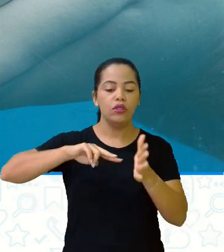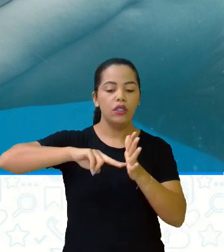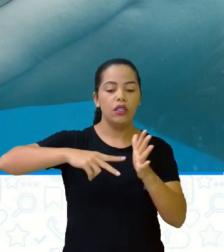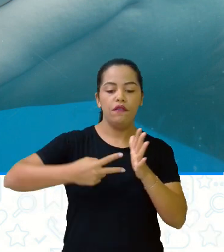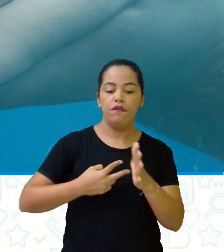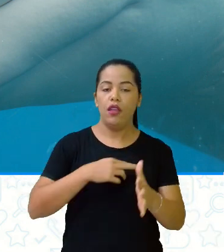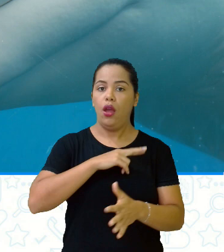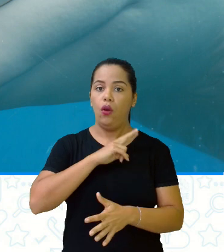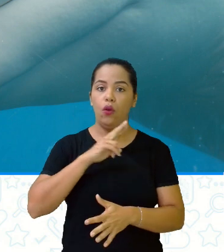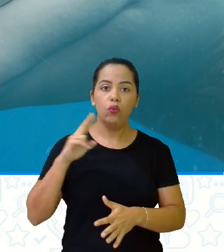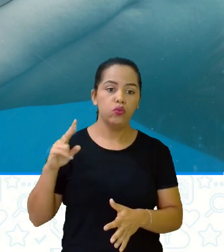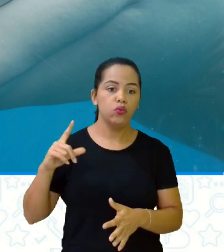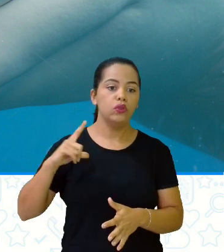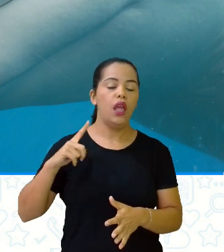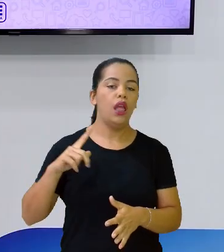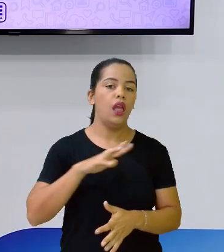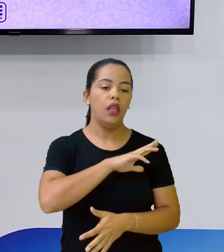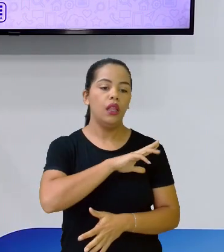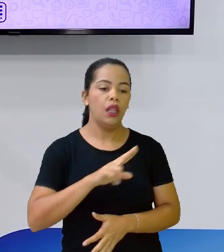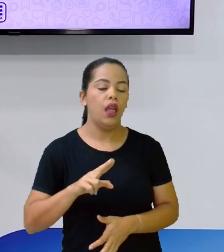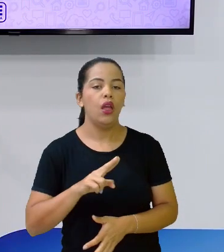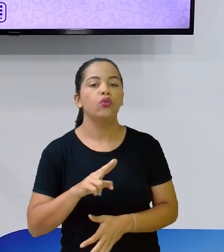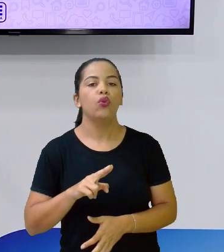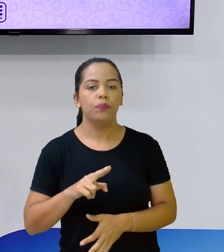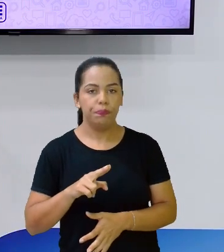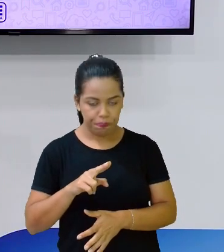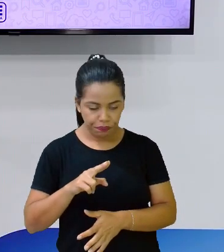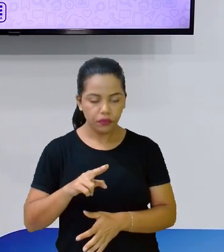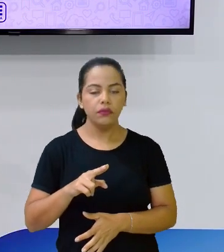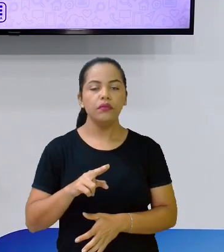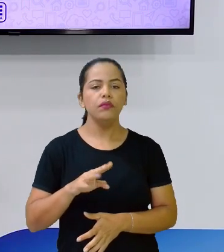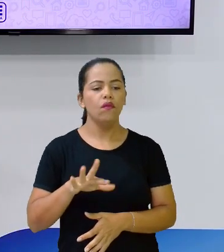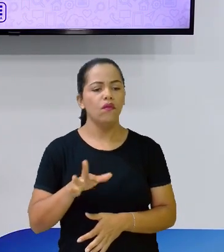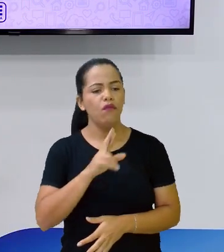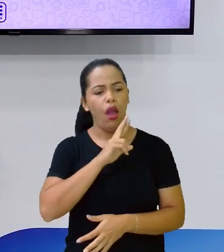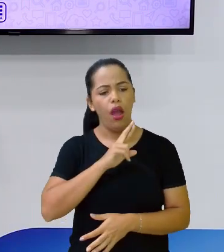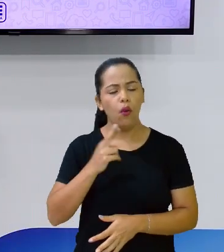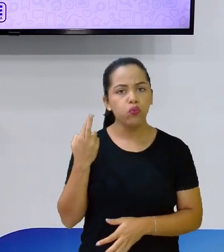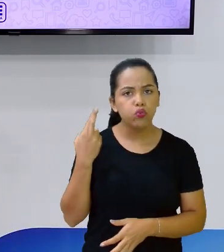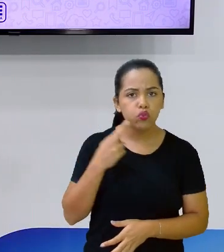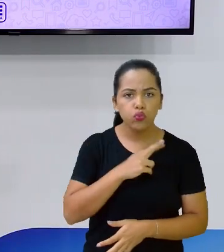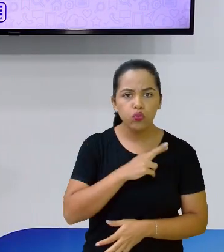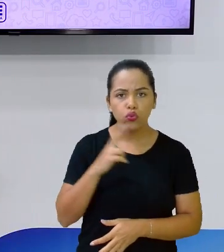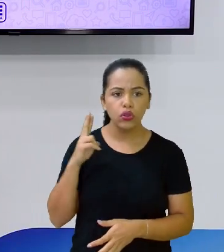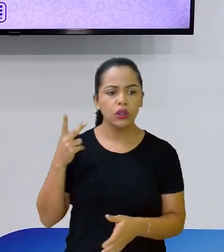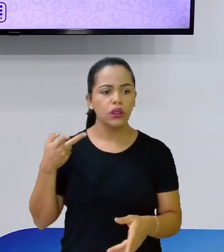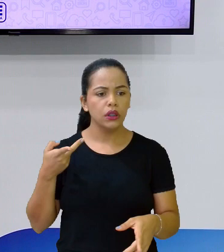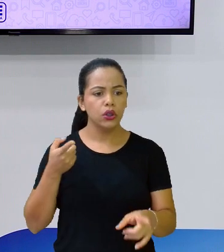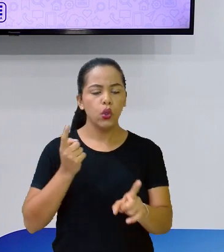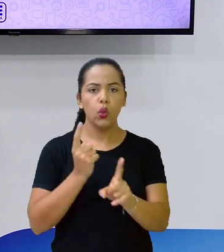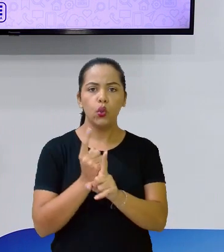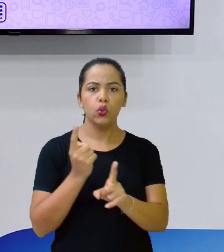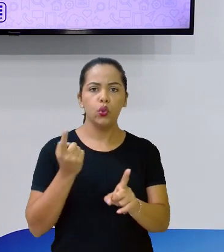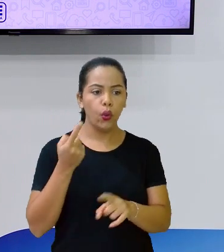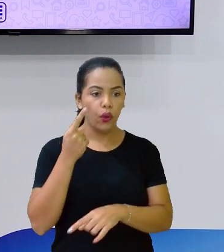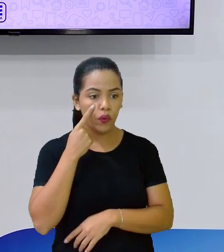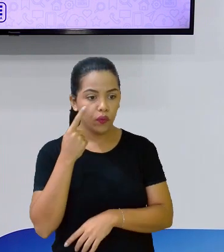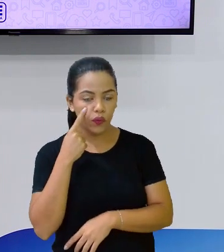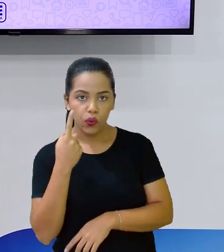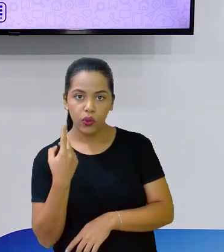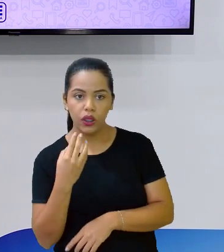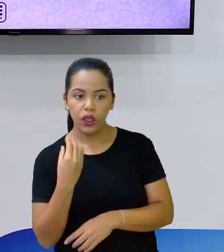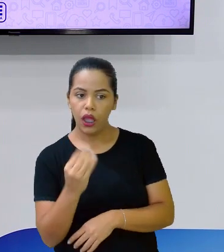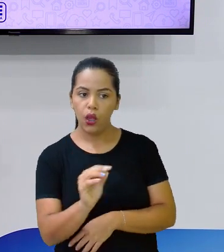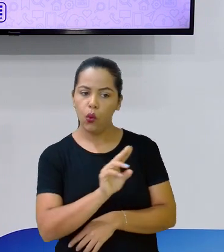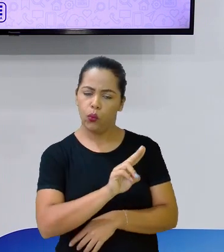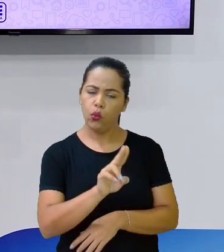russo. Sabia? Por que será que foram os russos que botaram esse nome nessa